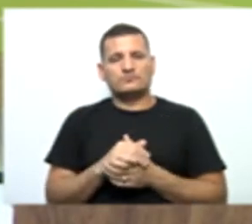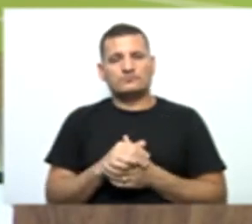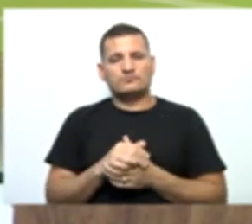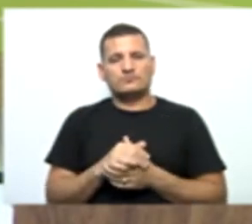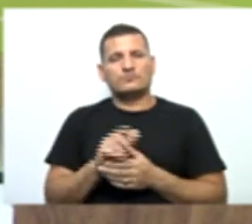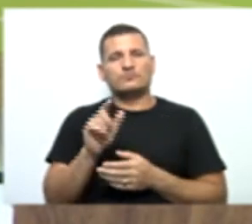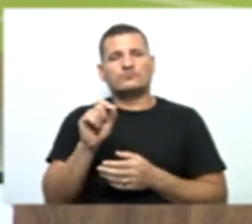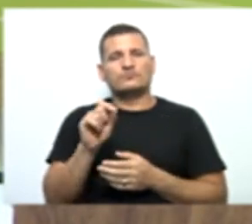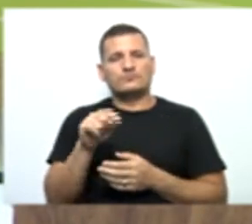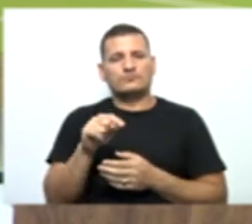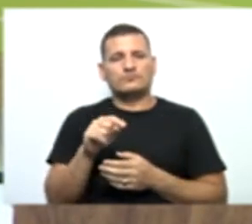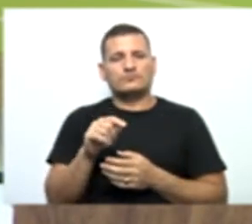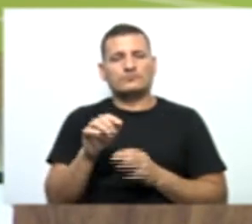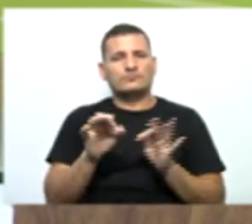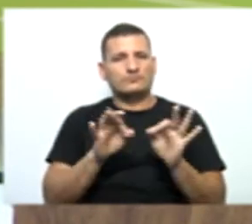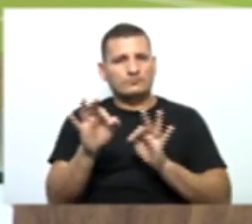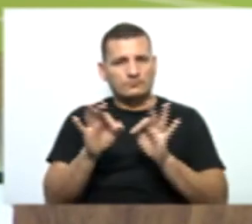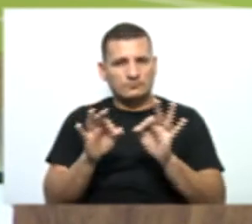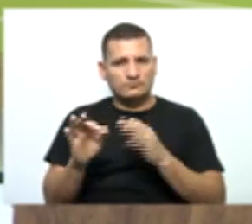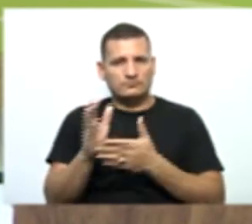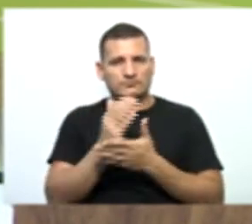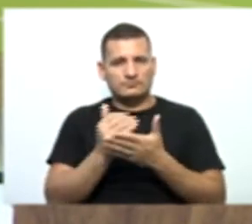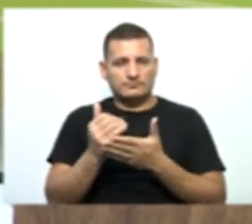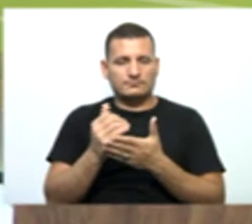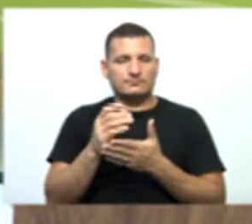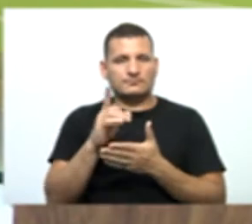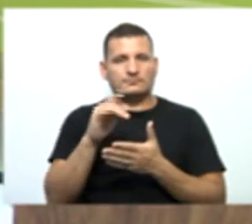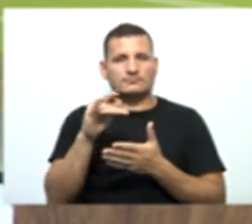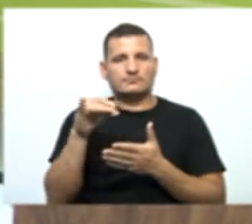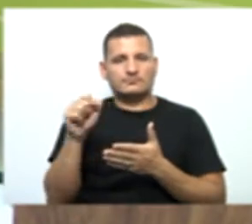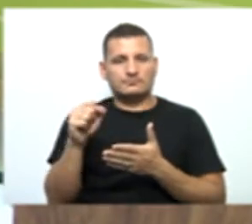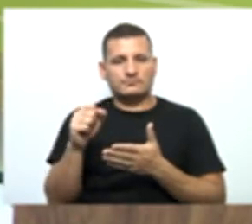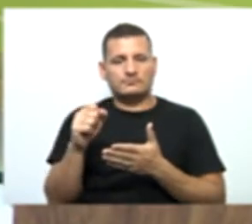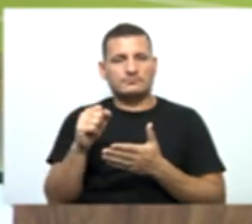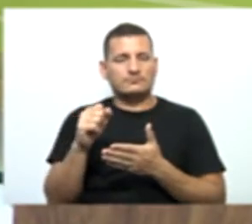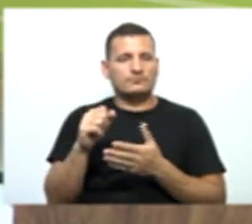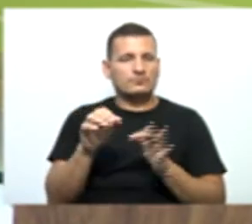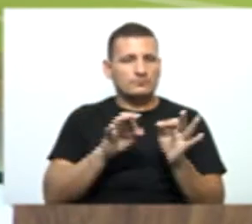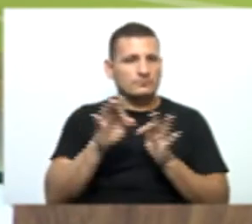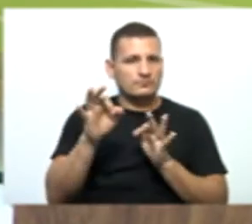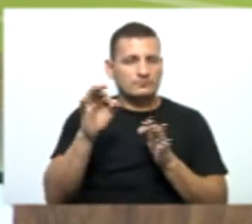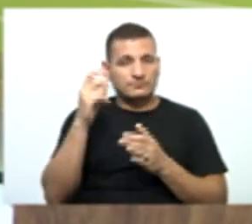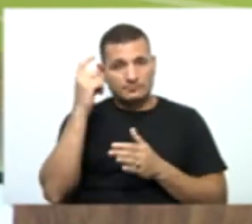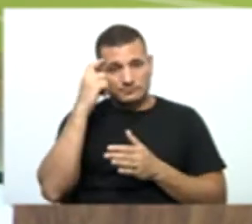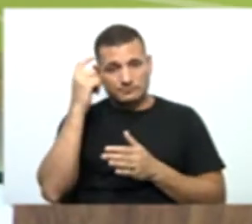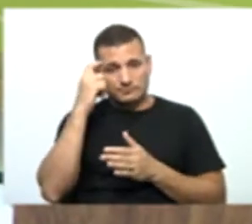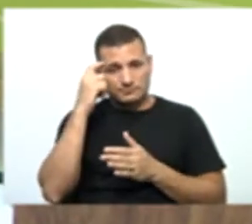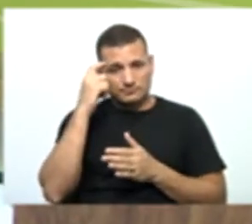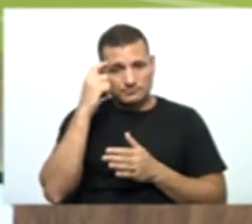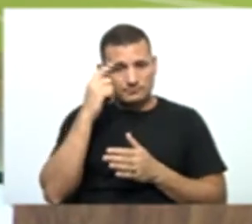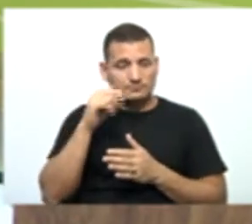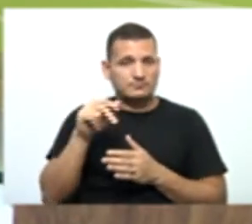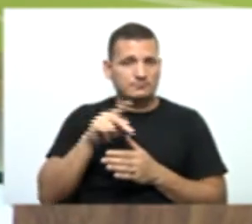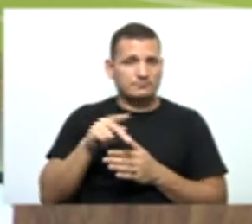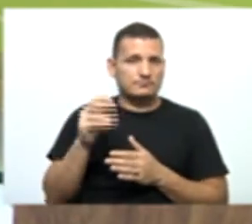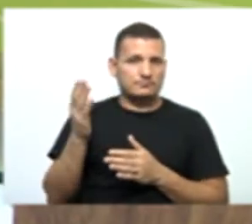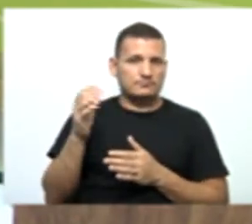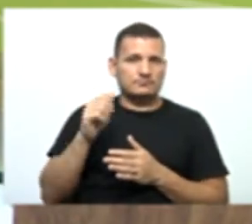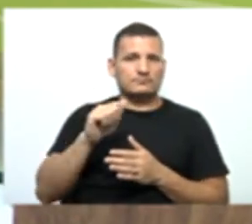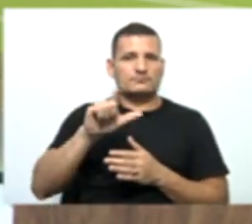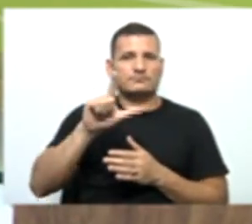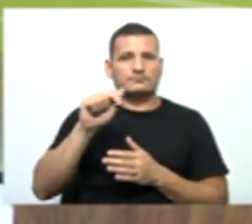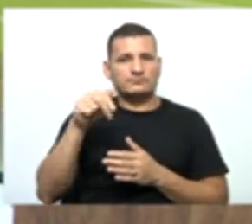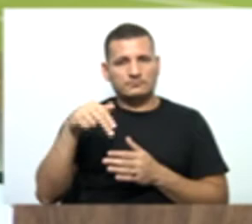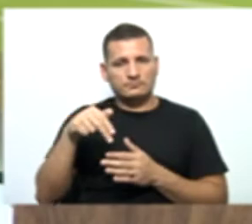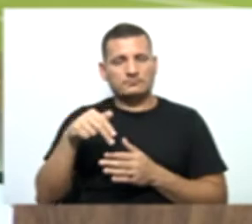que organização de dados, né? Organização de um pensamento. O professor Alan abordou muito